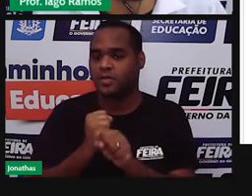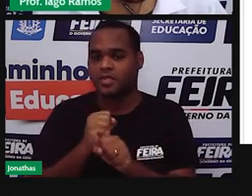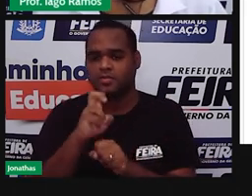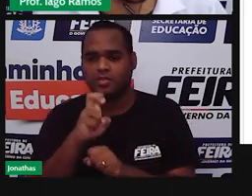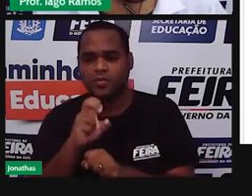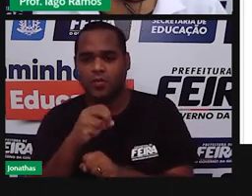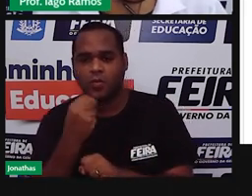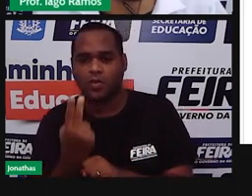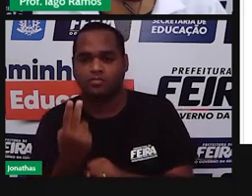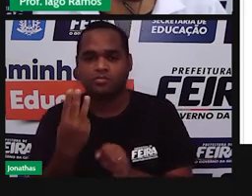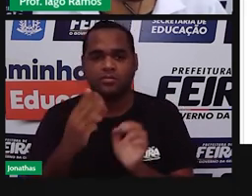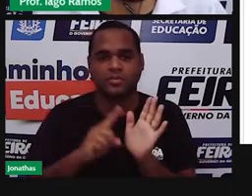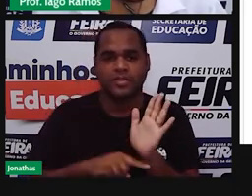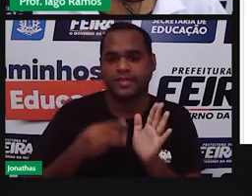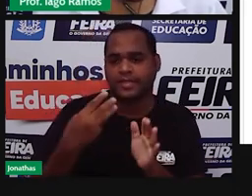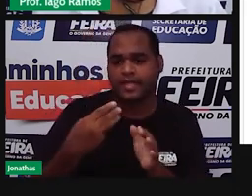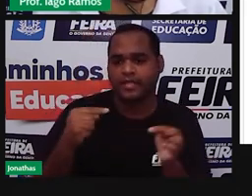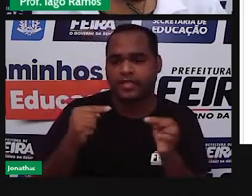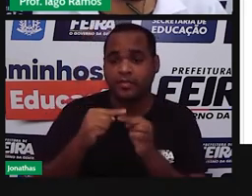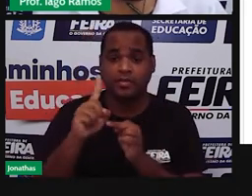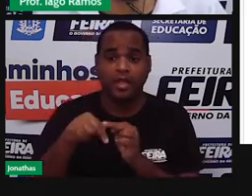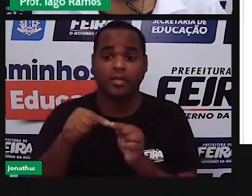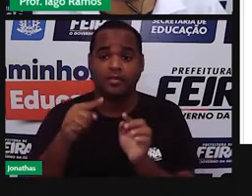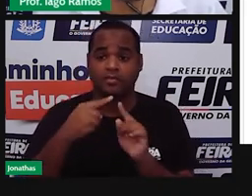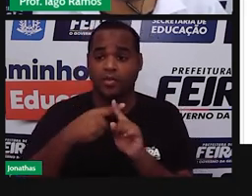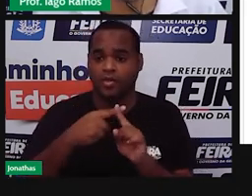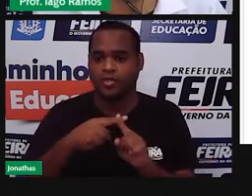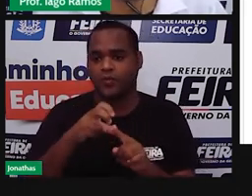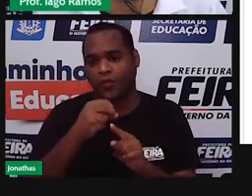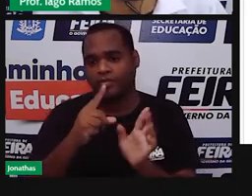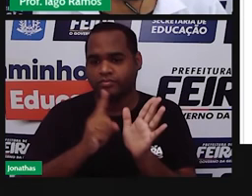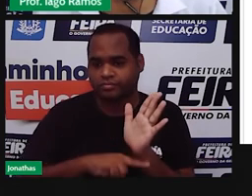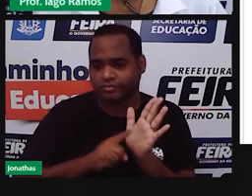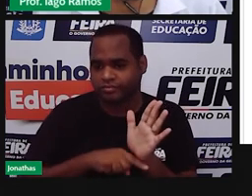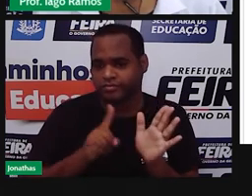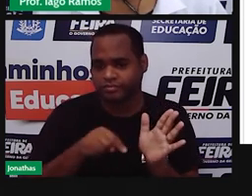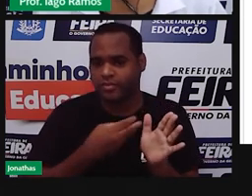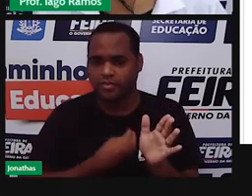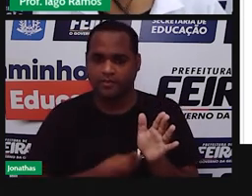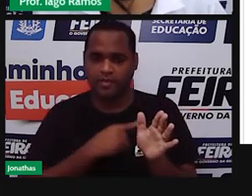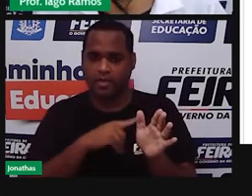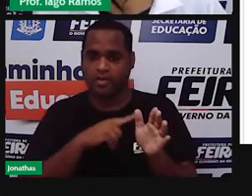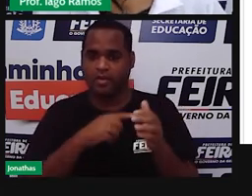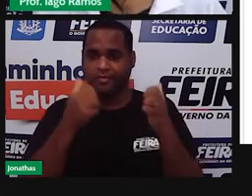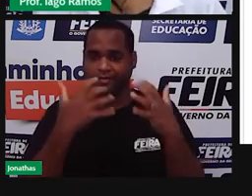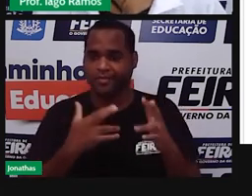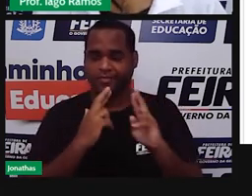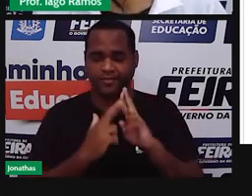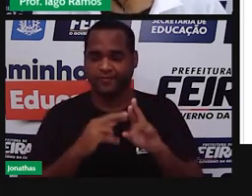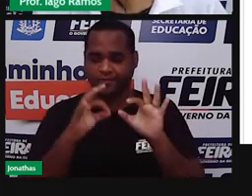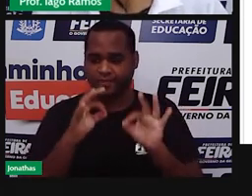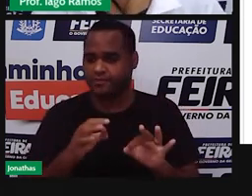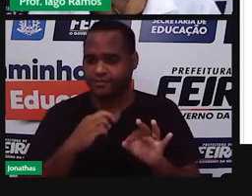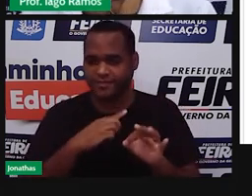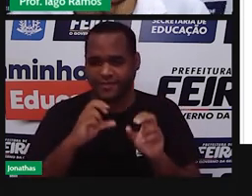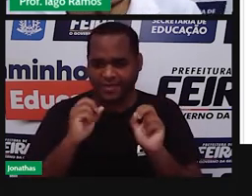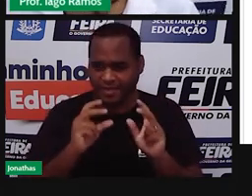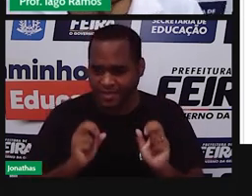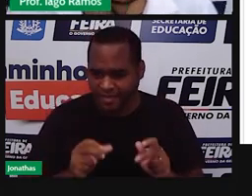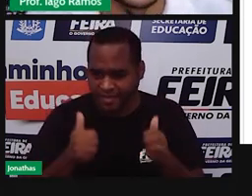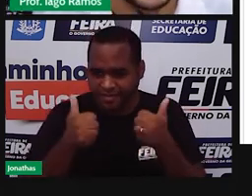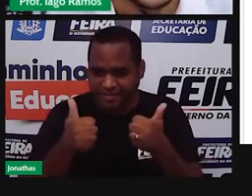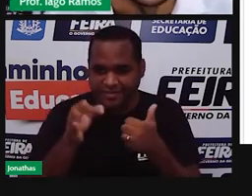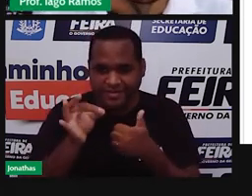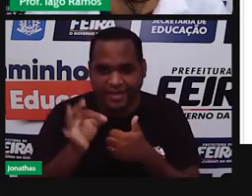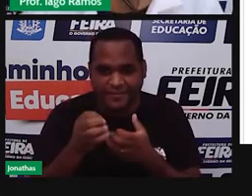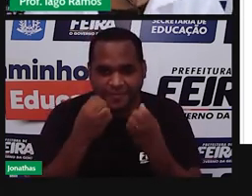3? O 5. O 5 está positivo ou negativo? Positivo. Leva o sinal dele para o resultado. Certinho?